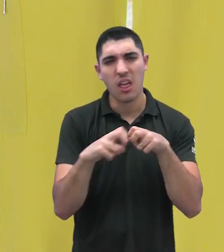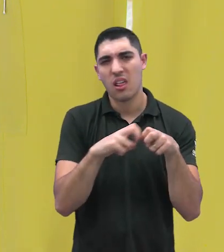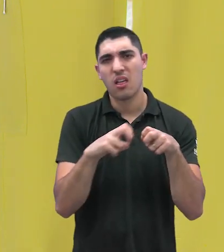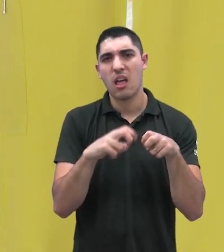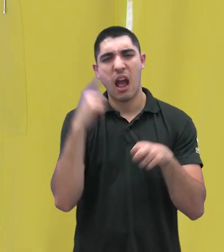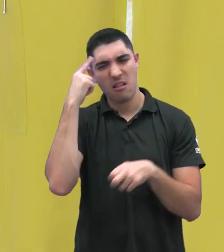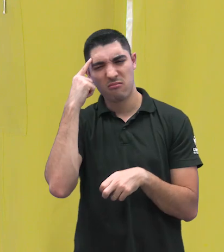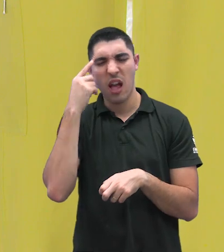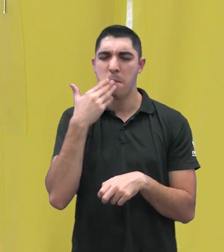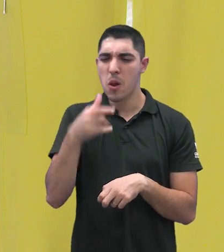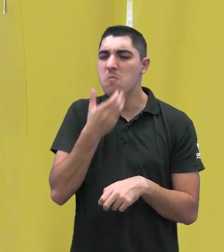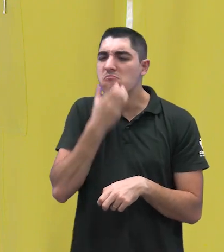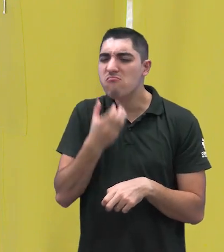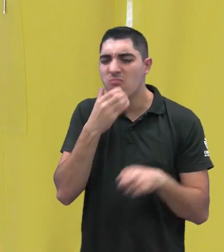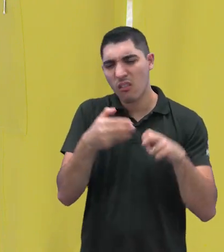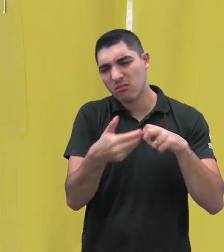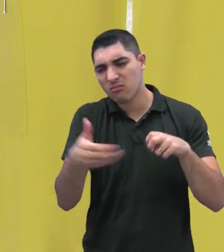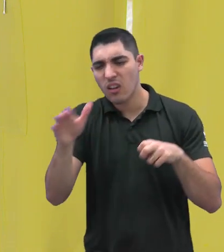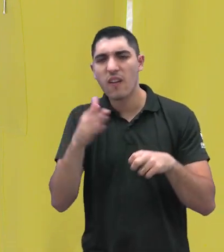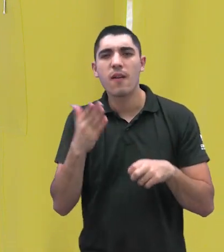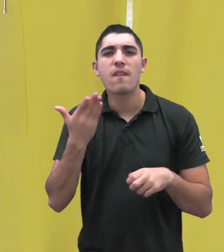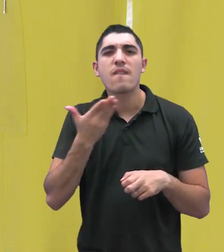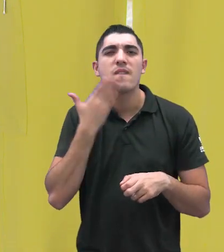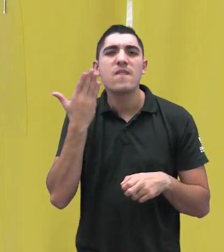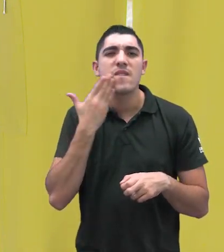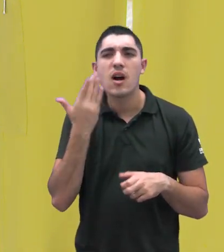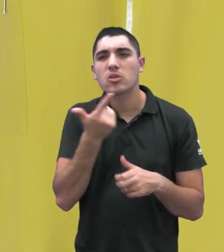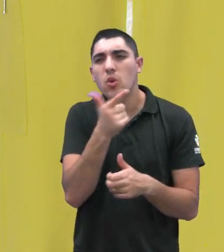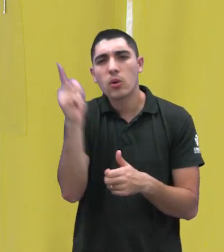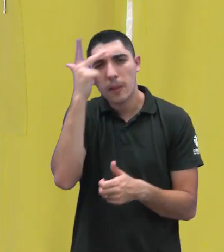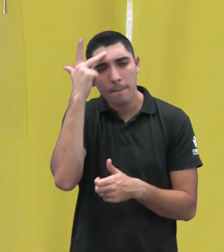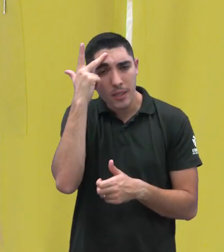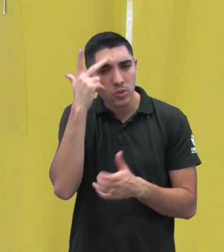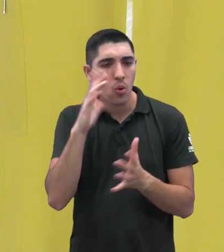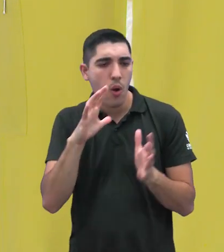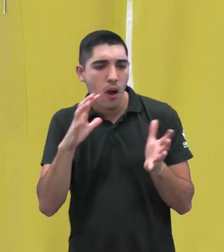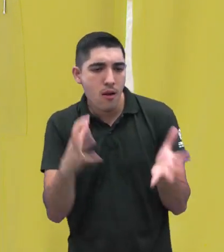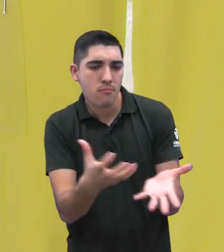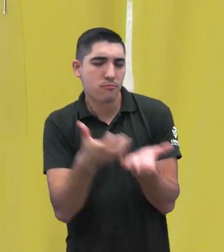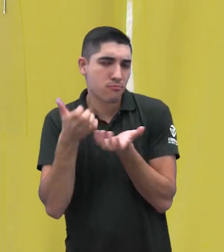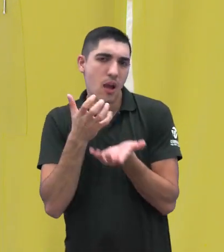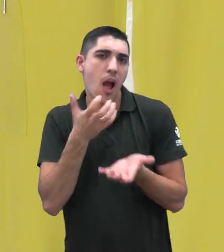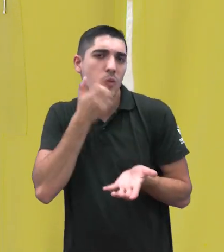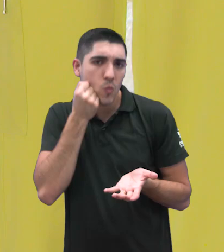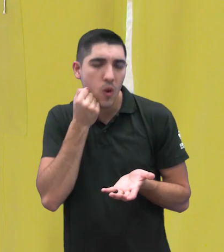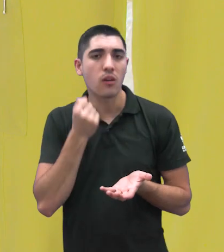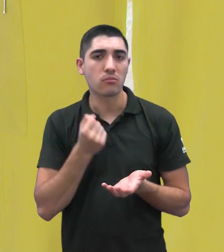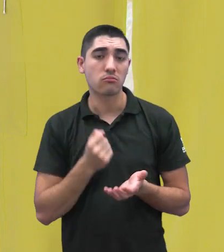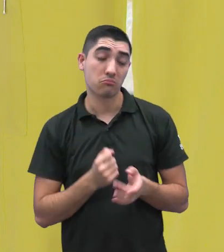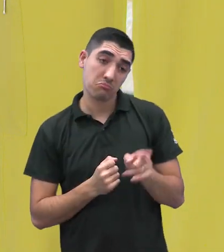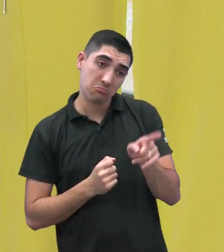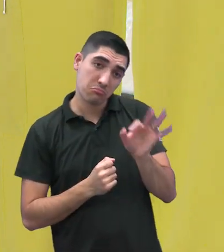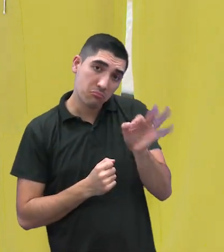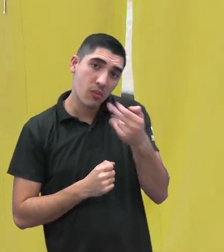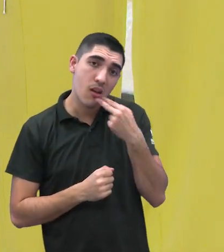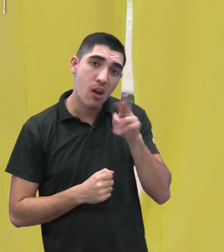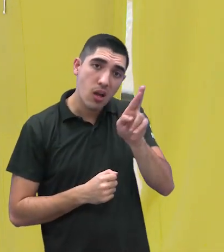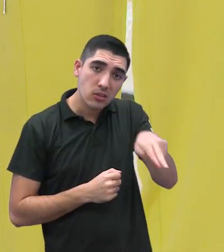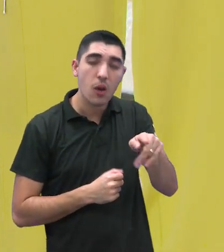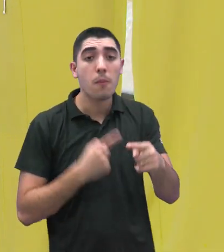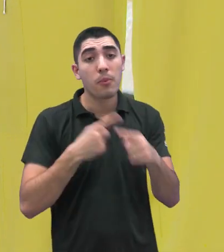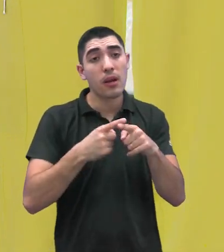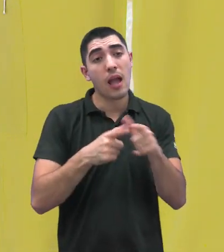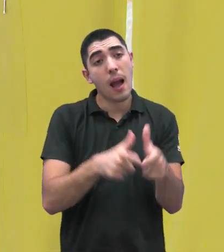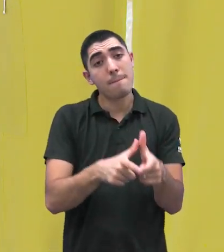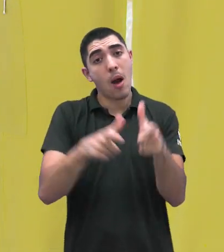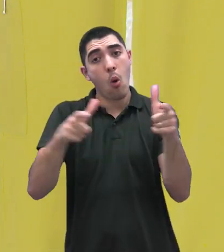vira-lata e um Shih Tzu, ela optou por doar o Shih Tzu, que ela achou que seria mais fácil de ser doado novamente, achar uma família. Ela não estava errada, né? Porque sim, as pessoas